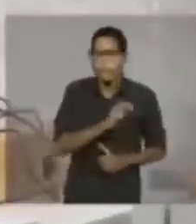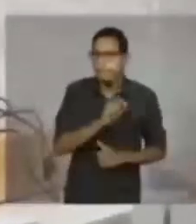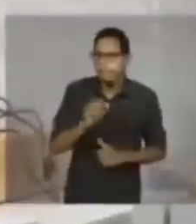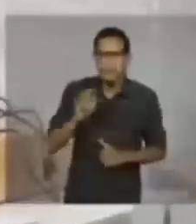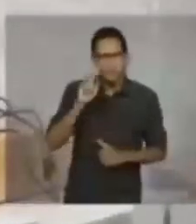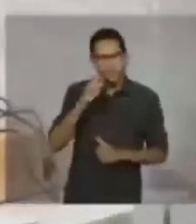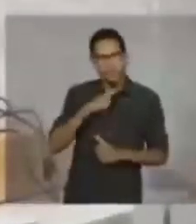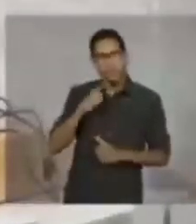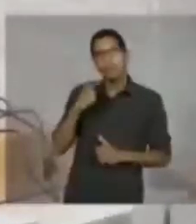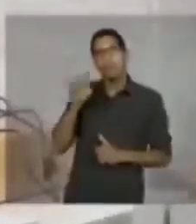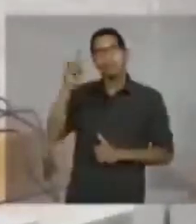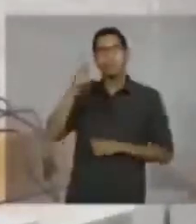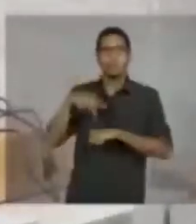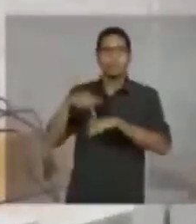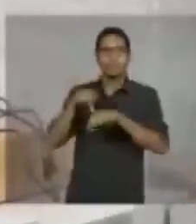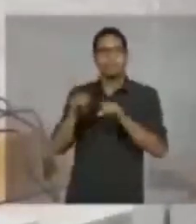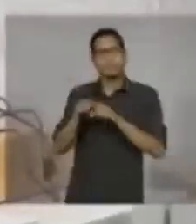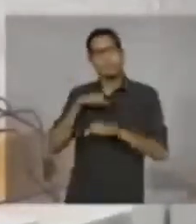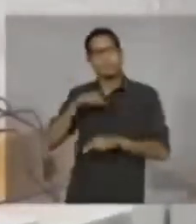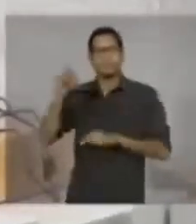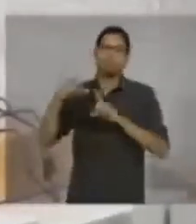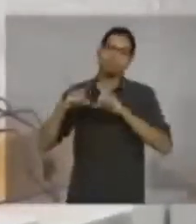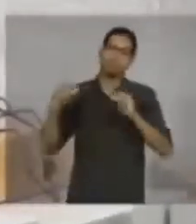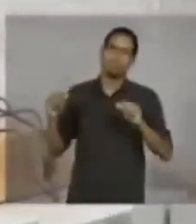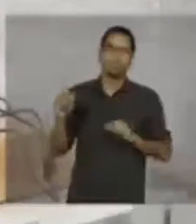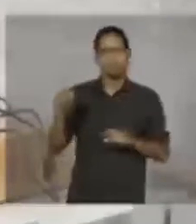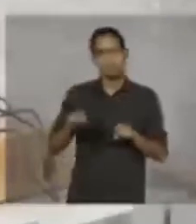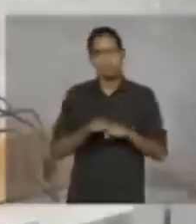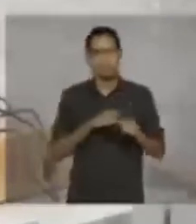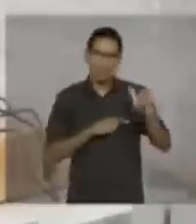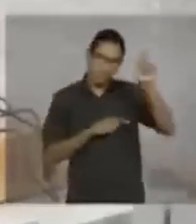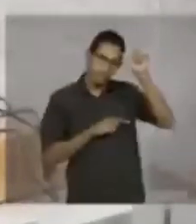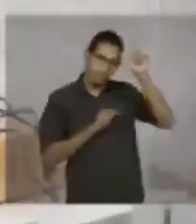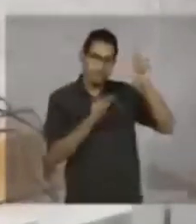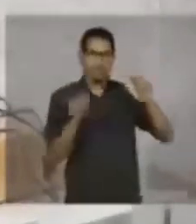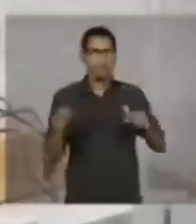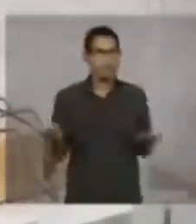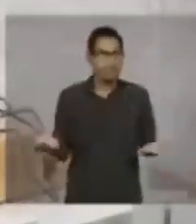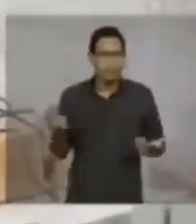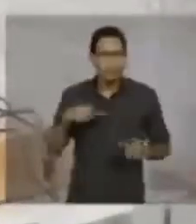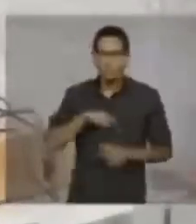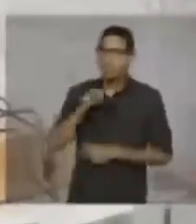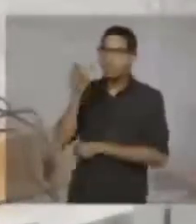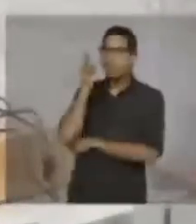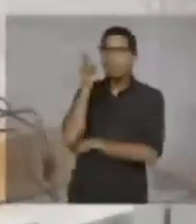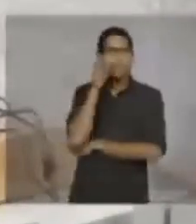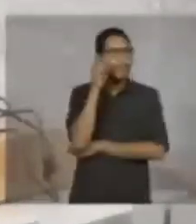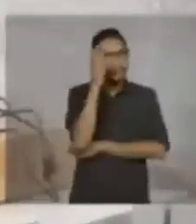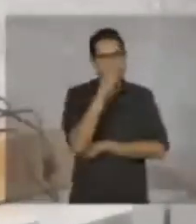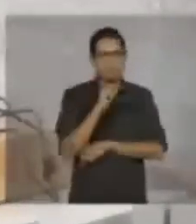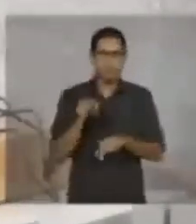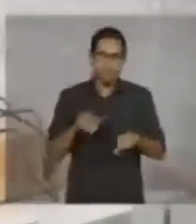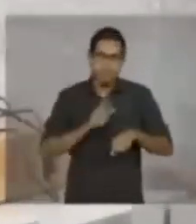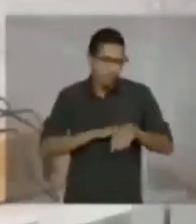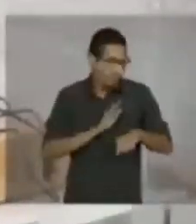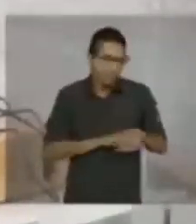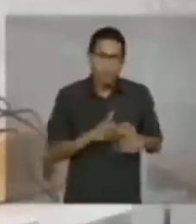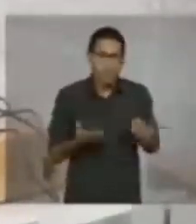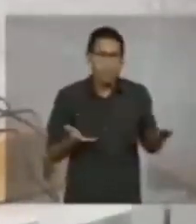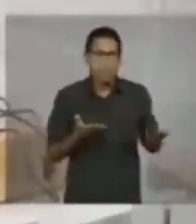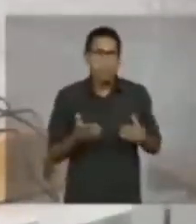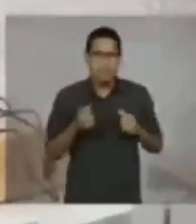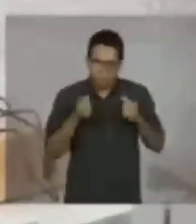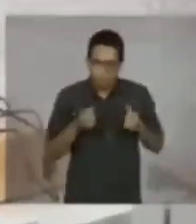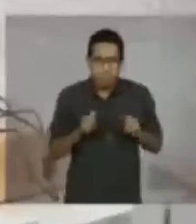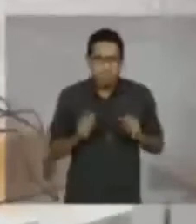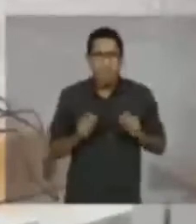países, você fala assim, olha que lindo no Japão, olha na Alemanha como eles fazem, pois a gente tem que parar de simplesmente achar bonito e implantar isso